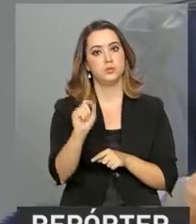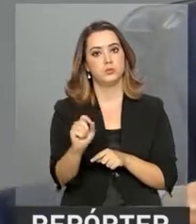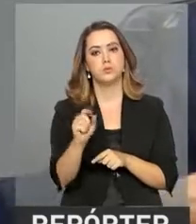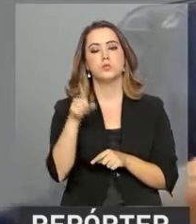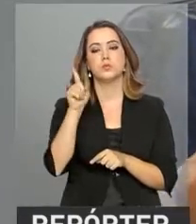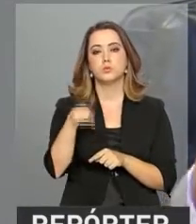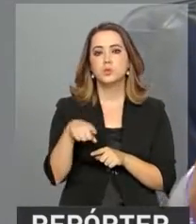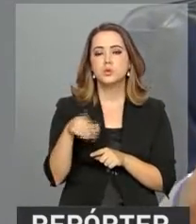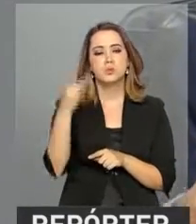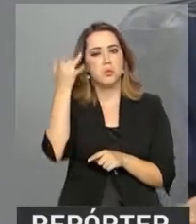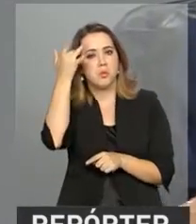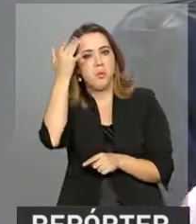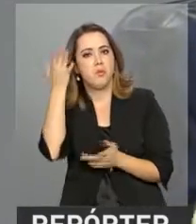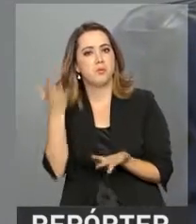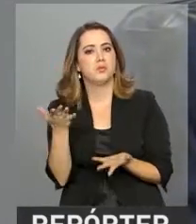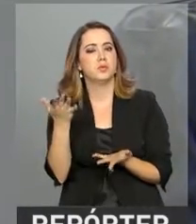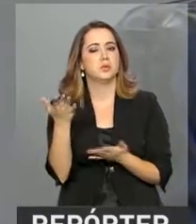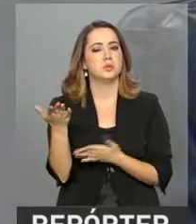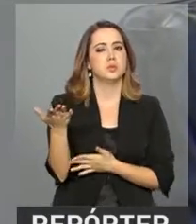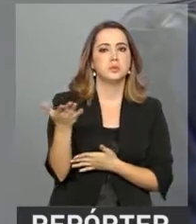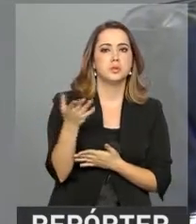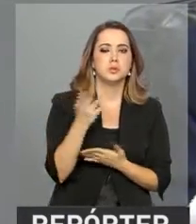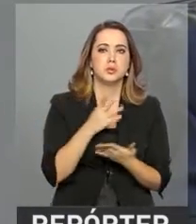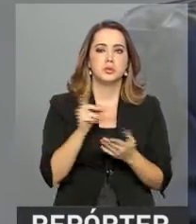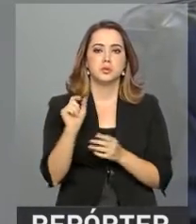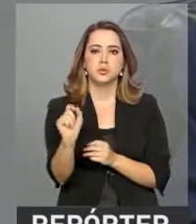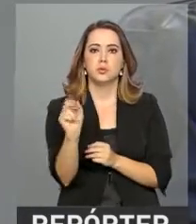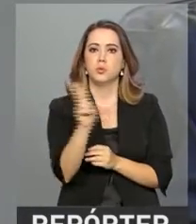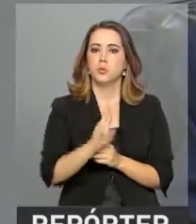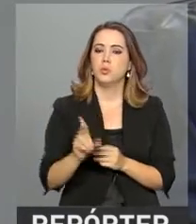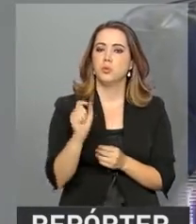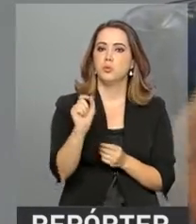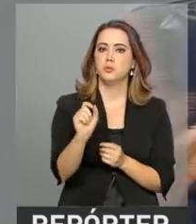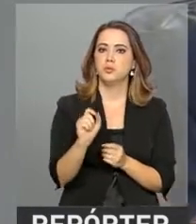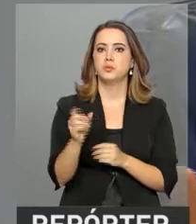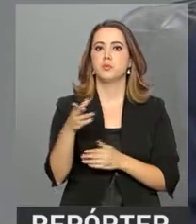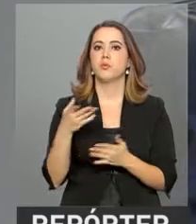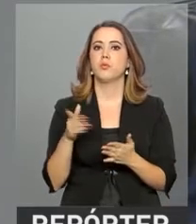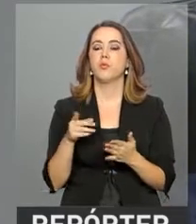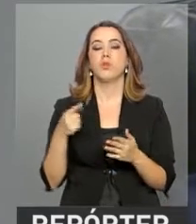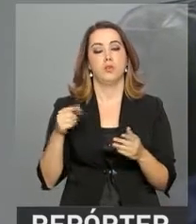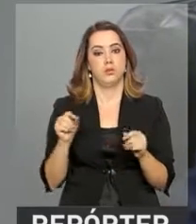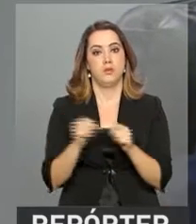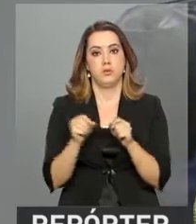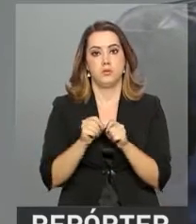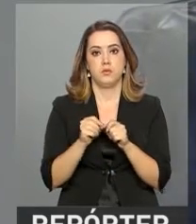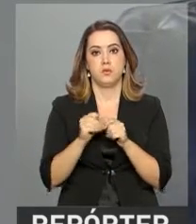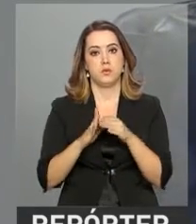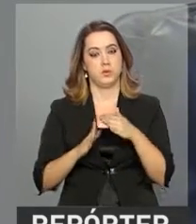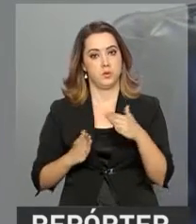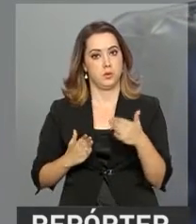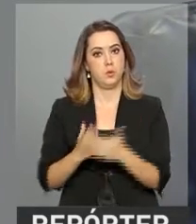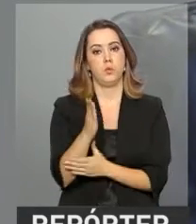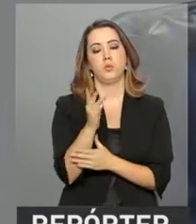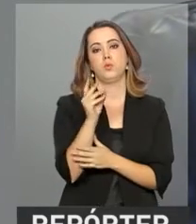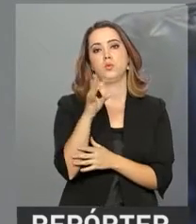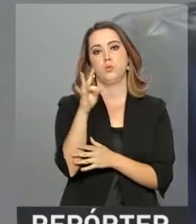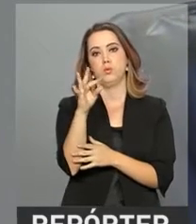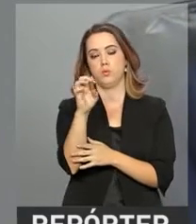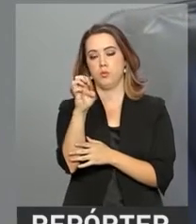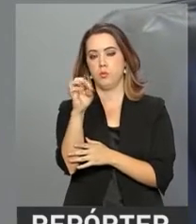que facilita viabiliza o cumprimento do tempo isto é que é o